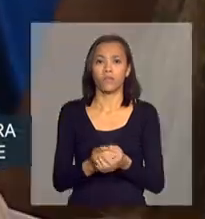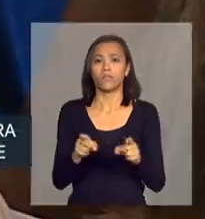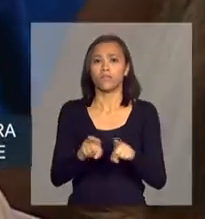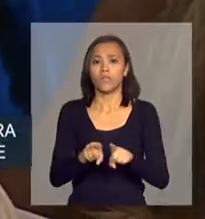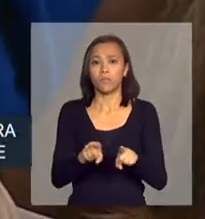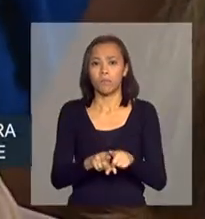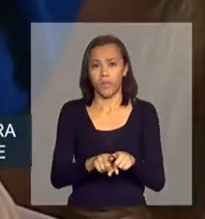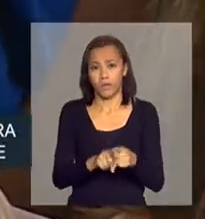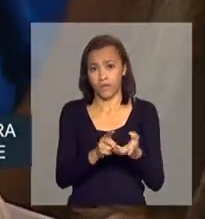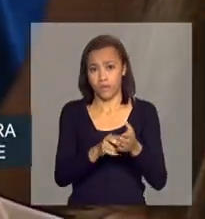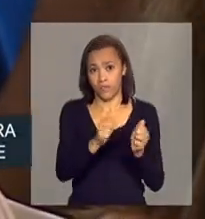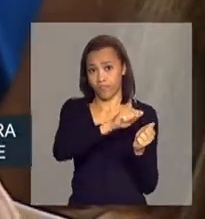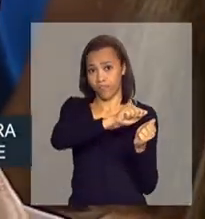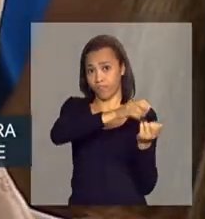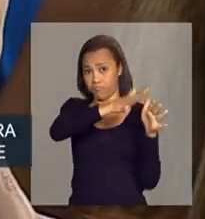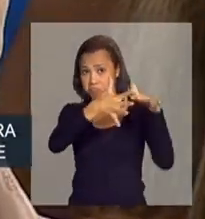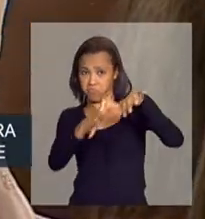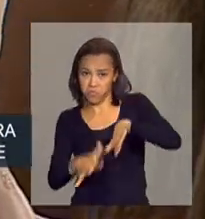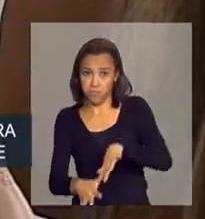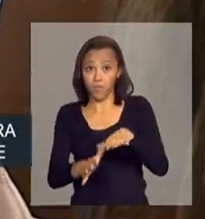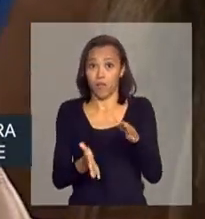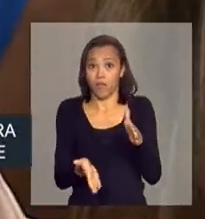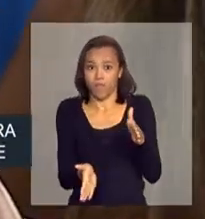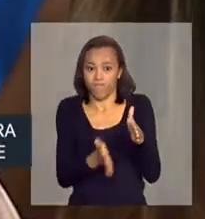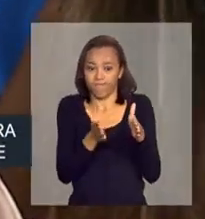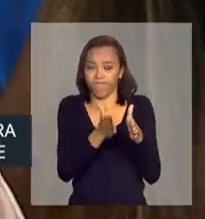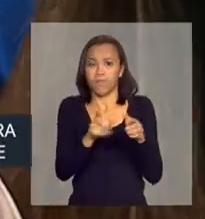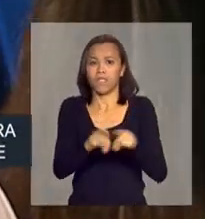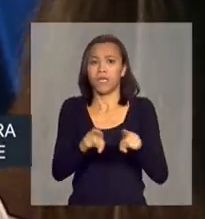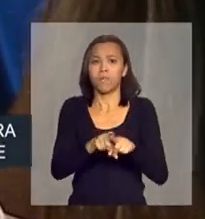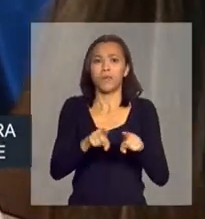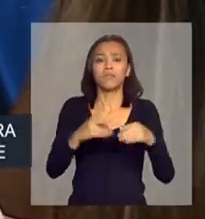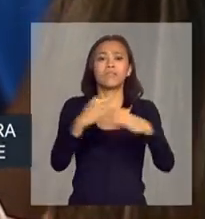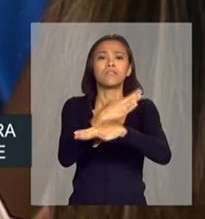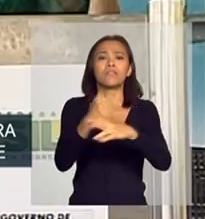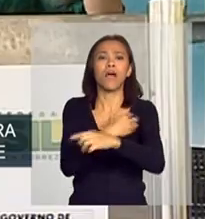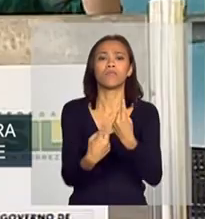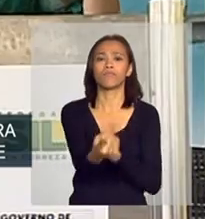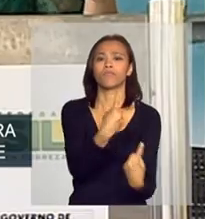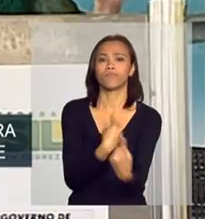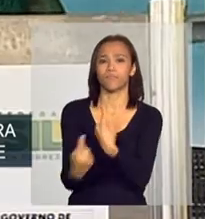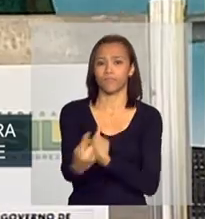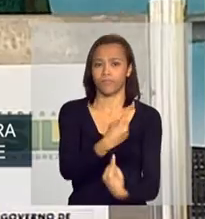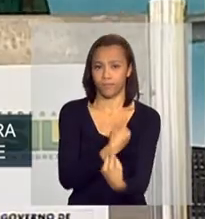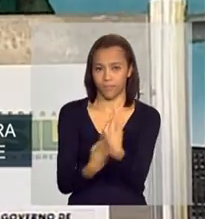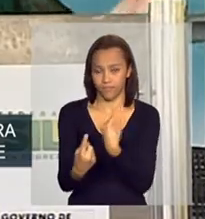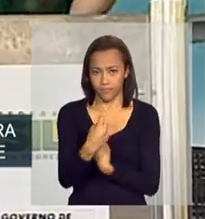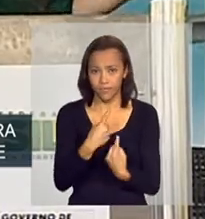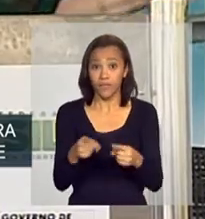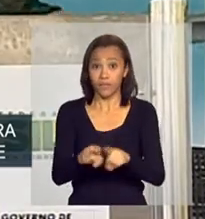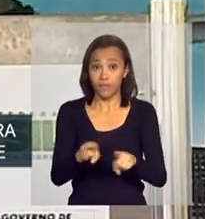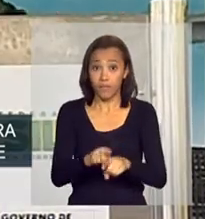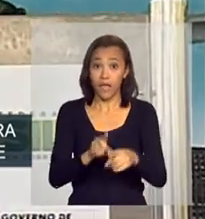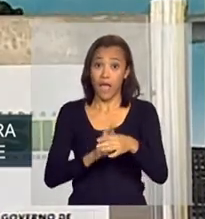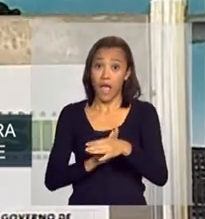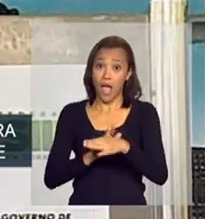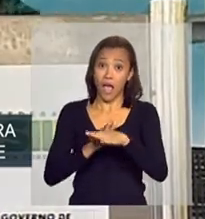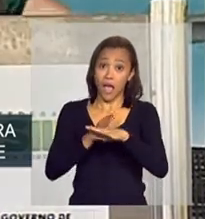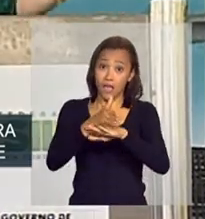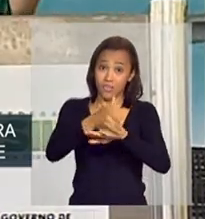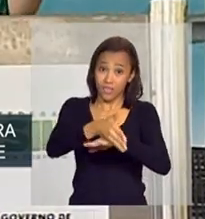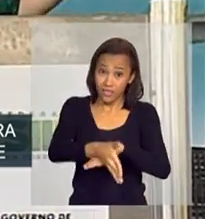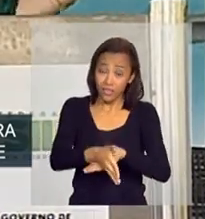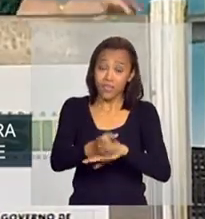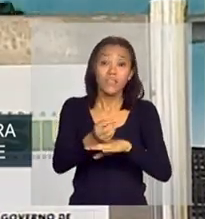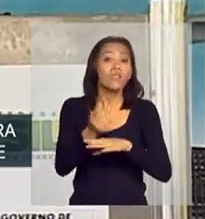contenção de encostas, mobilidade urbana, acesso a